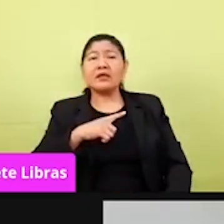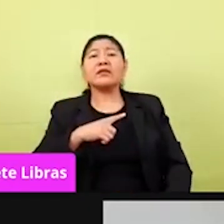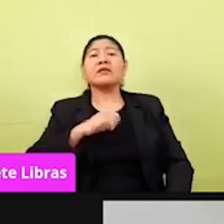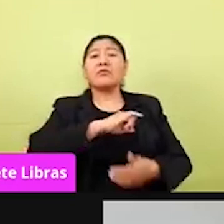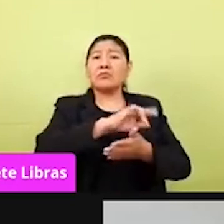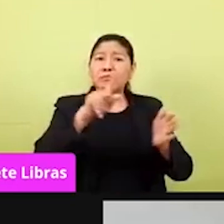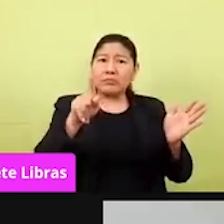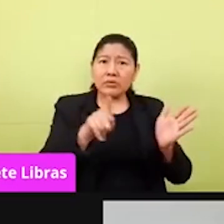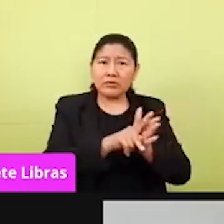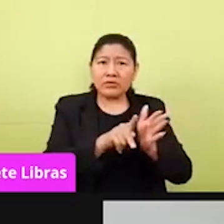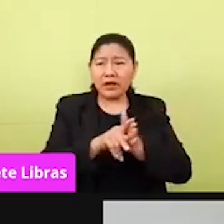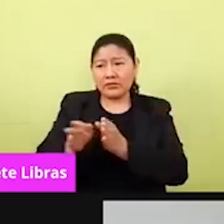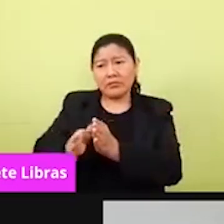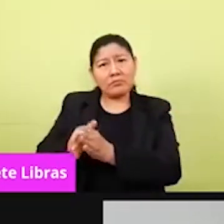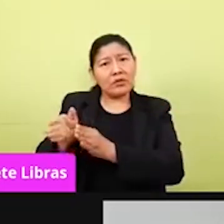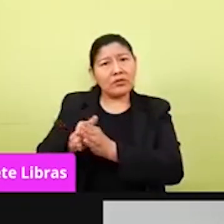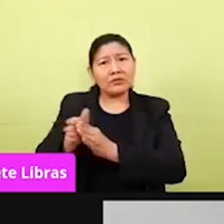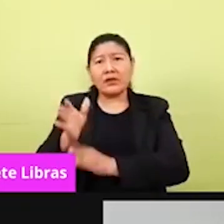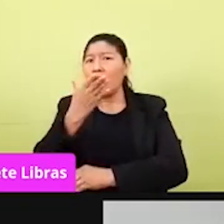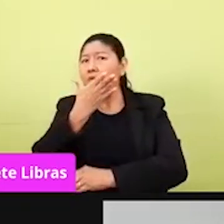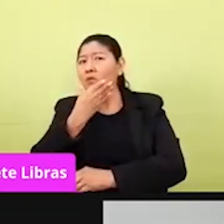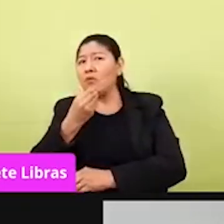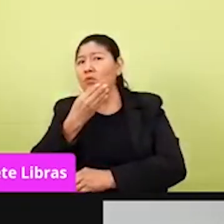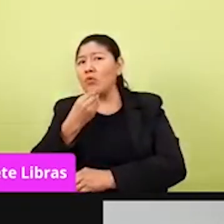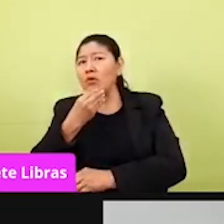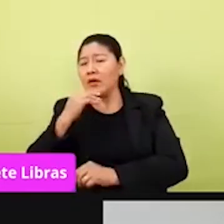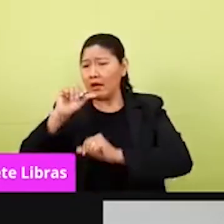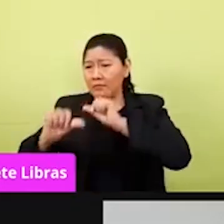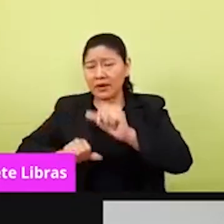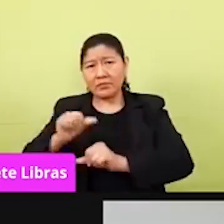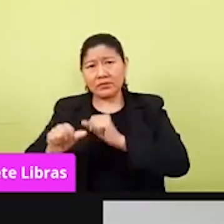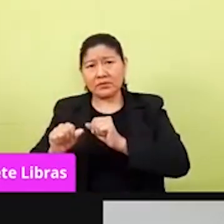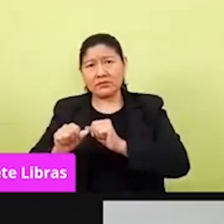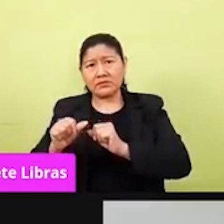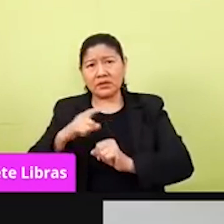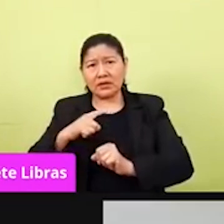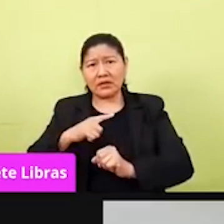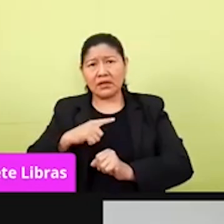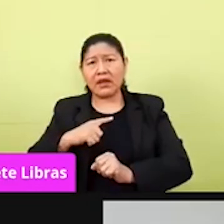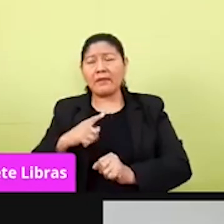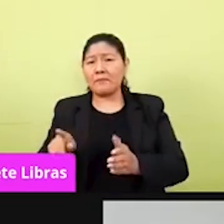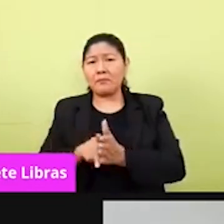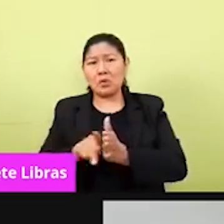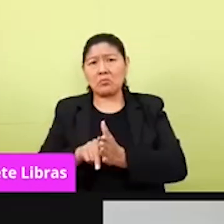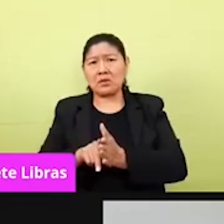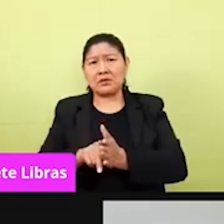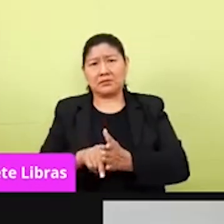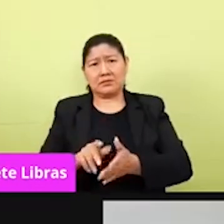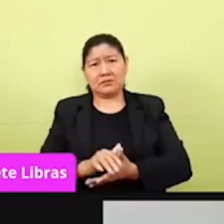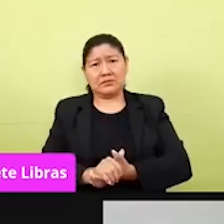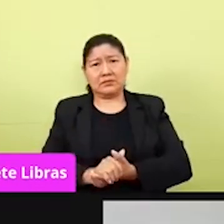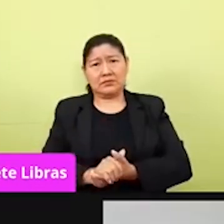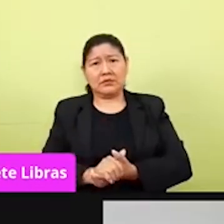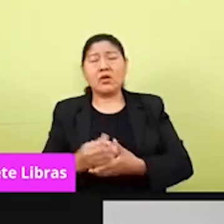orientar os homens para a importância da mudança do comportamento em relação ao machismo patriarcal? Né? Pesado.